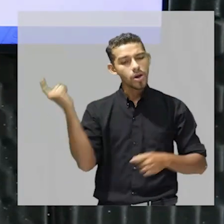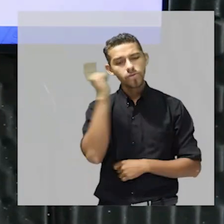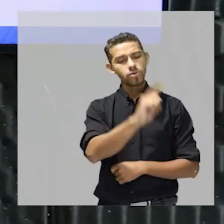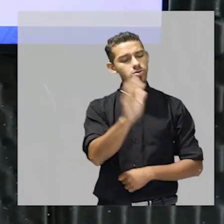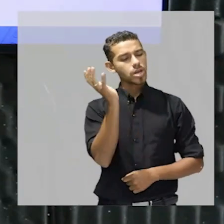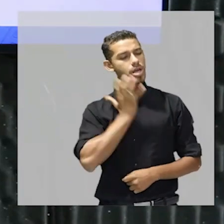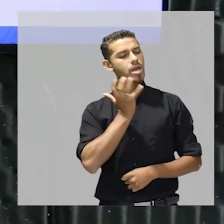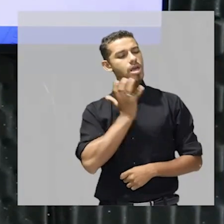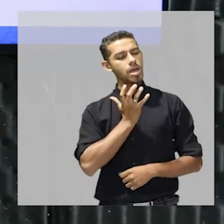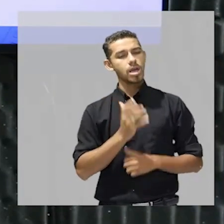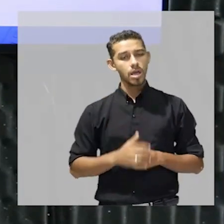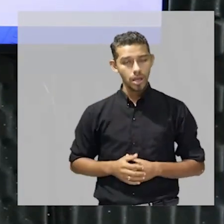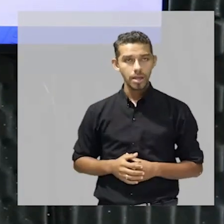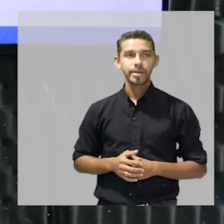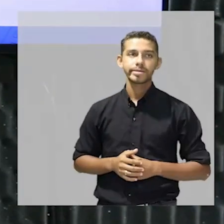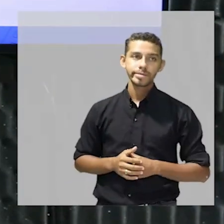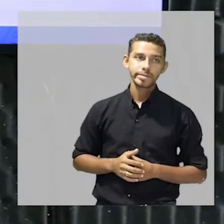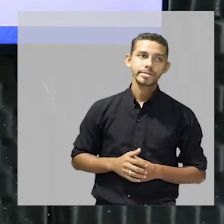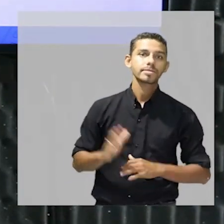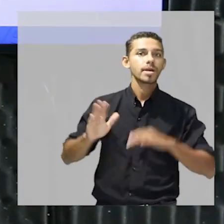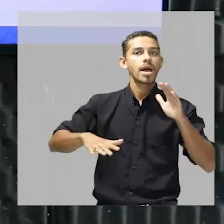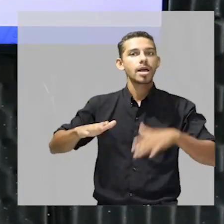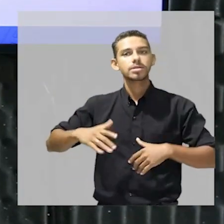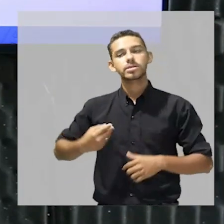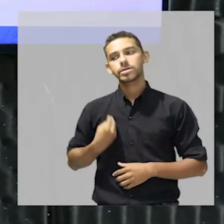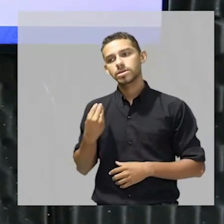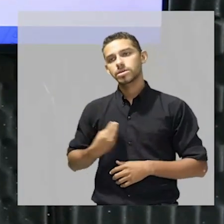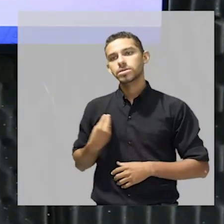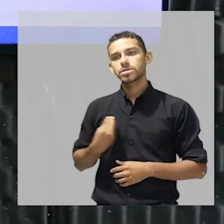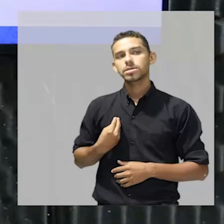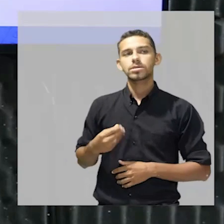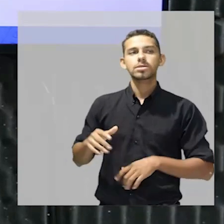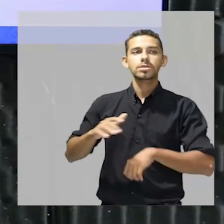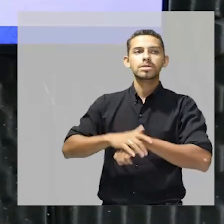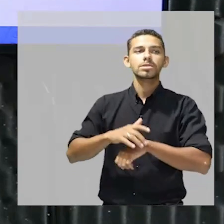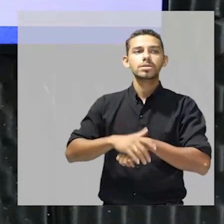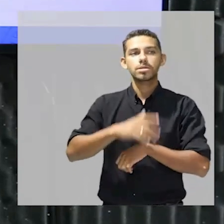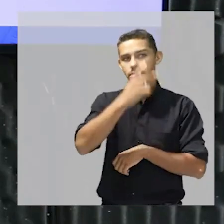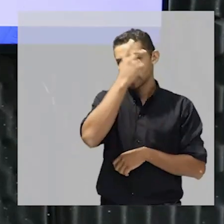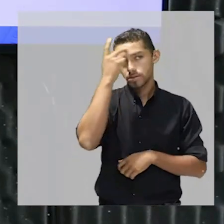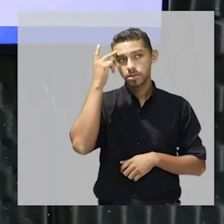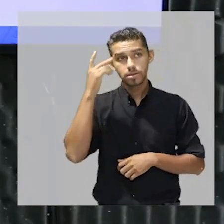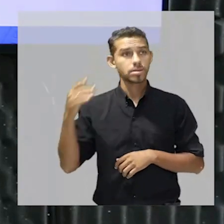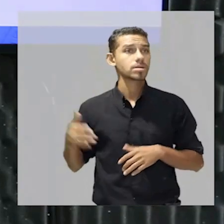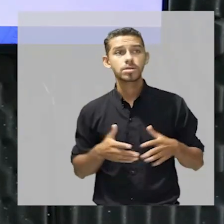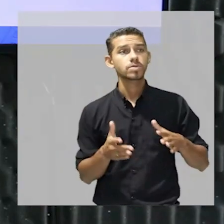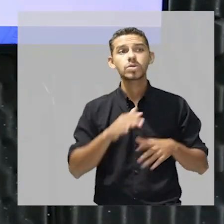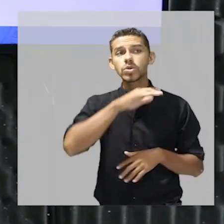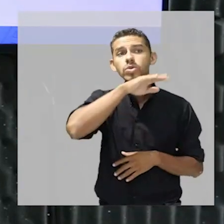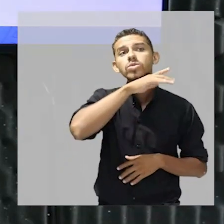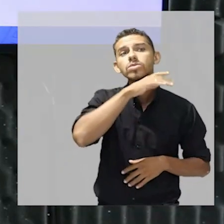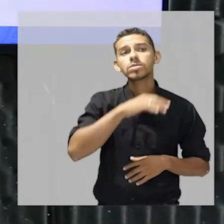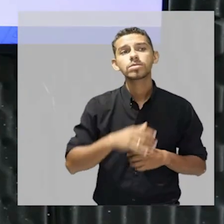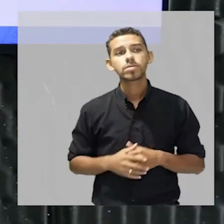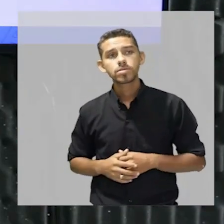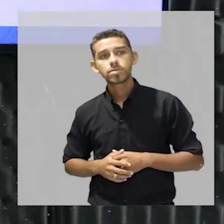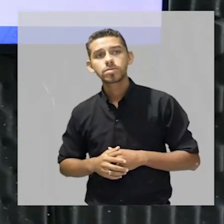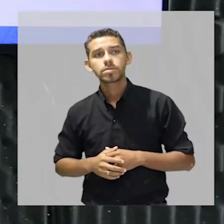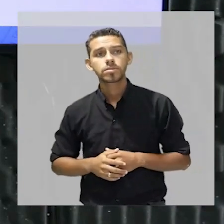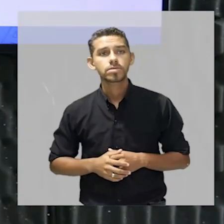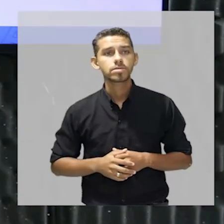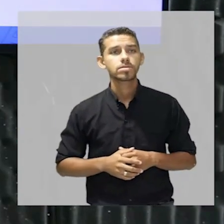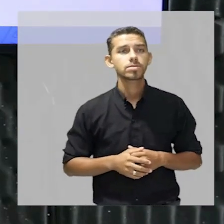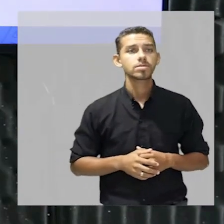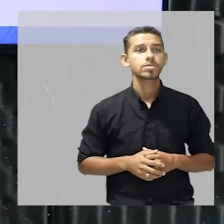vive né gente o meio sempre vence Às vezes o meio que você vive pode levar a pessoa para um caminho ruim e aqui ó rapidinho